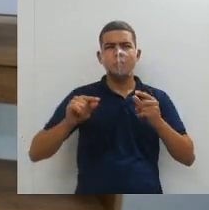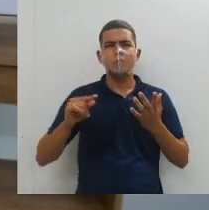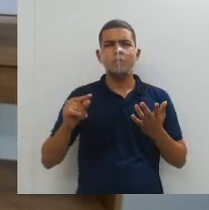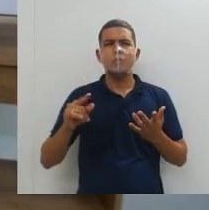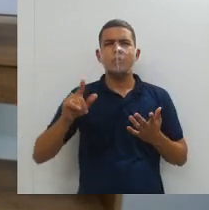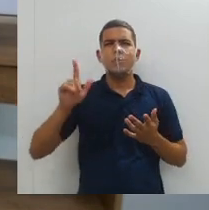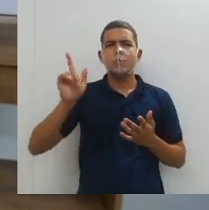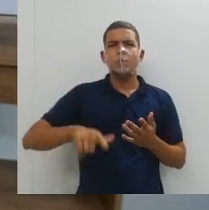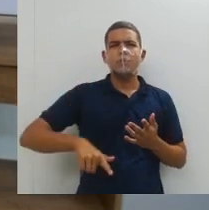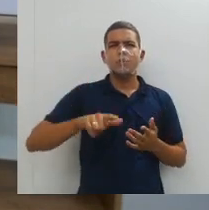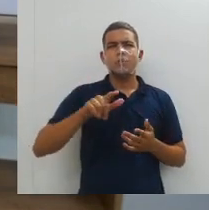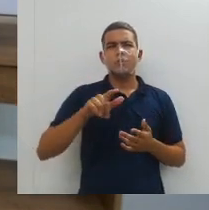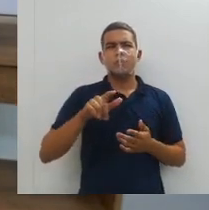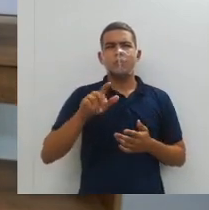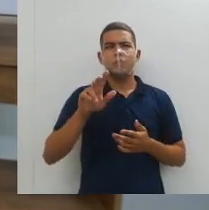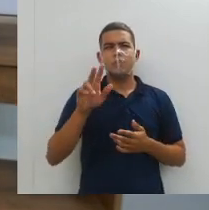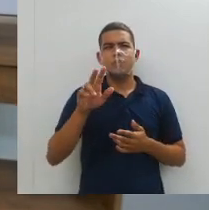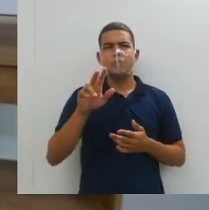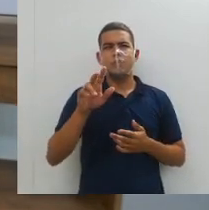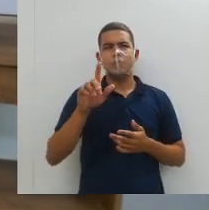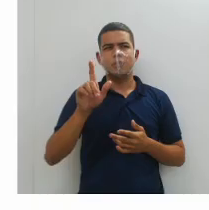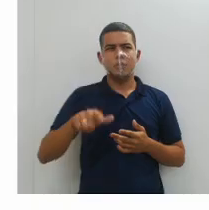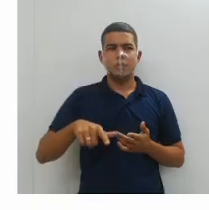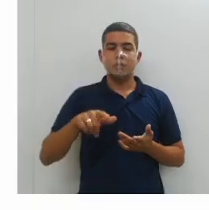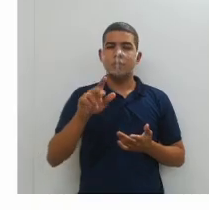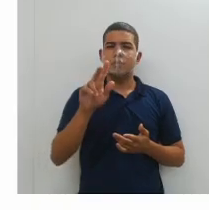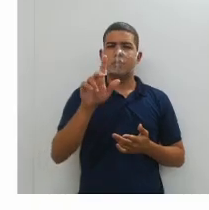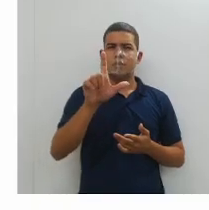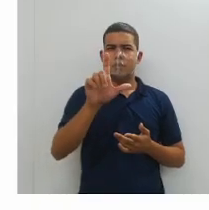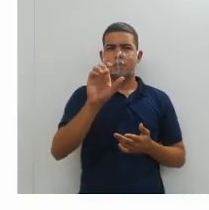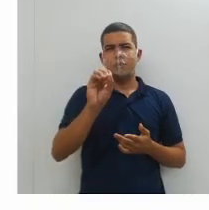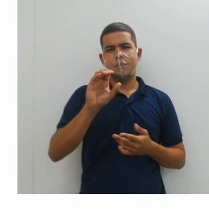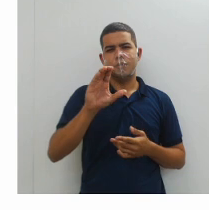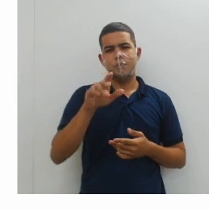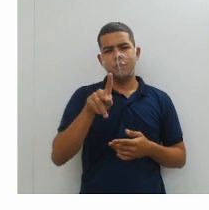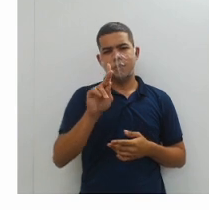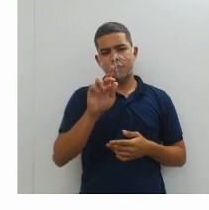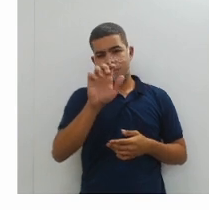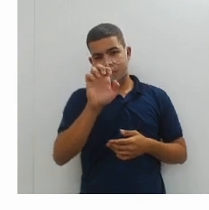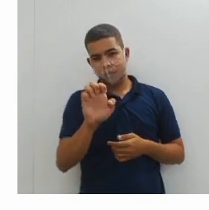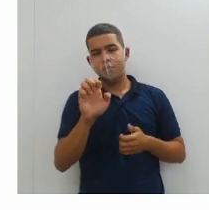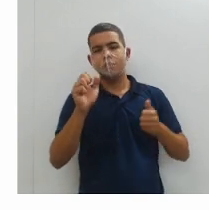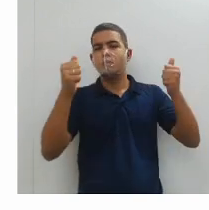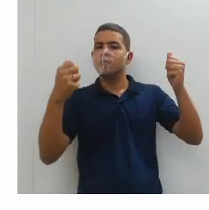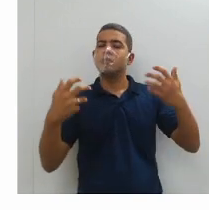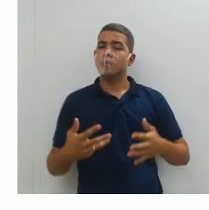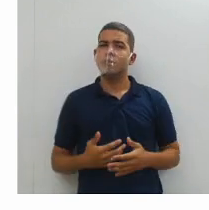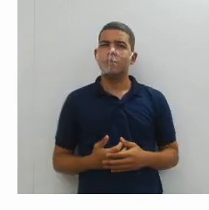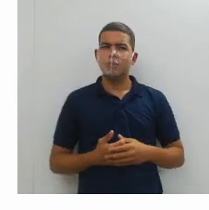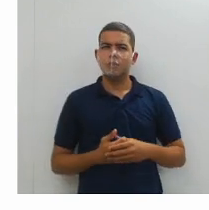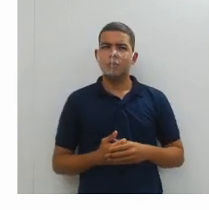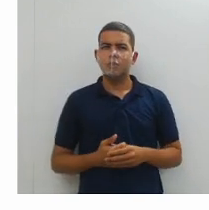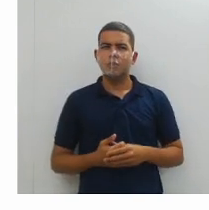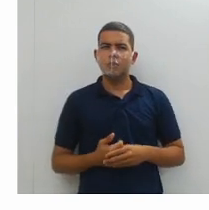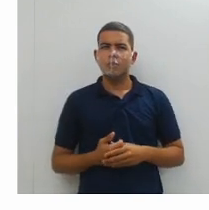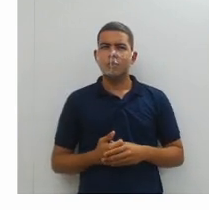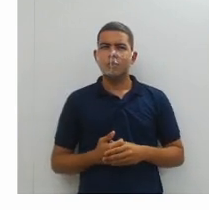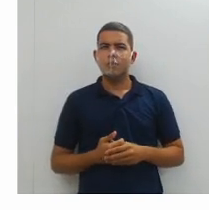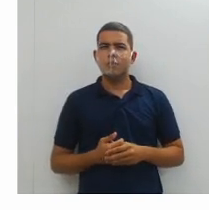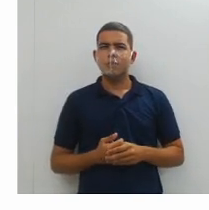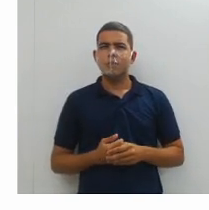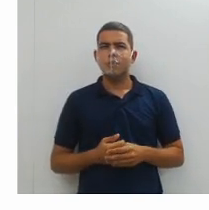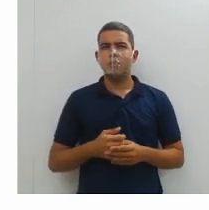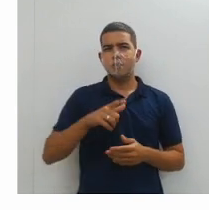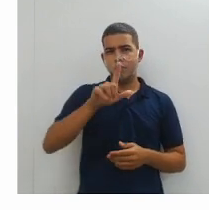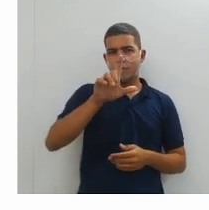aqui é Hobbes, não é? Aliás, John Locke. Então, como Hobbes,